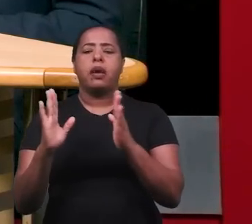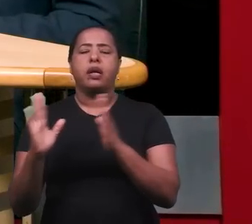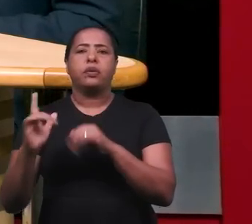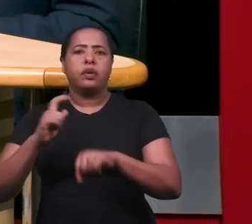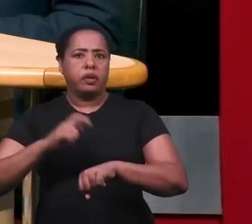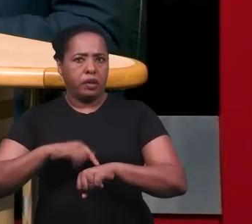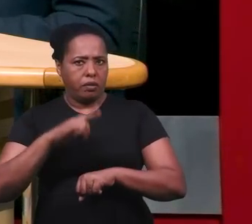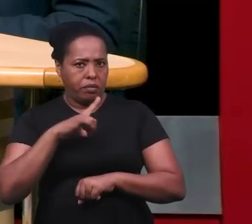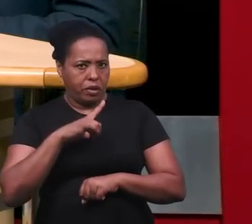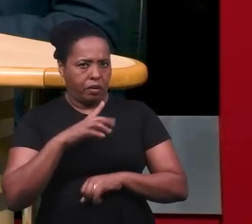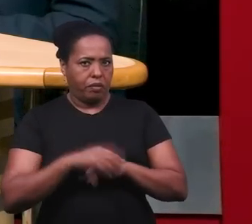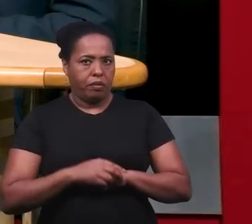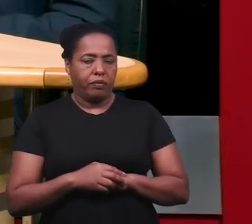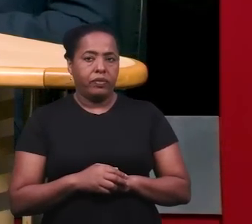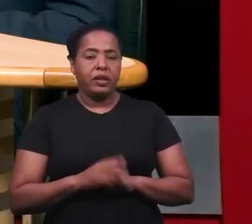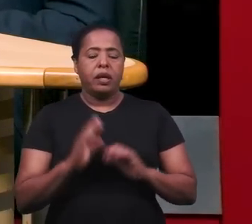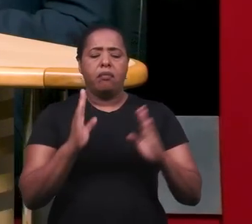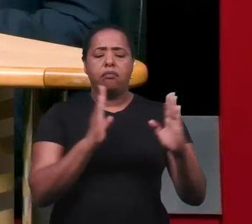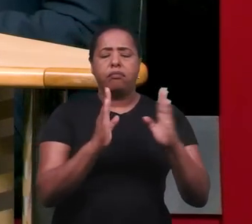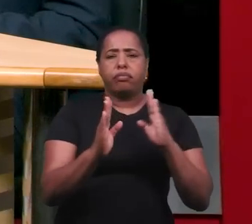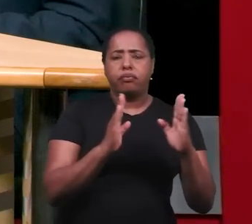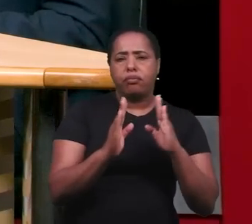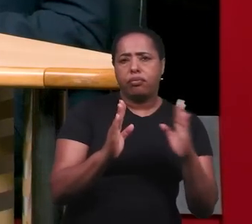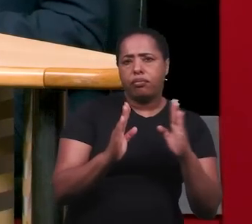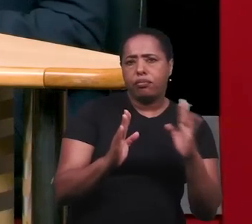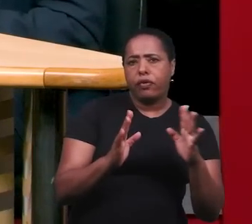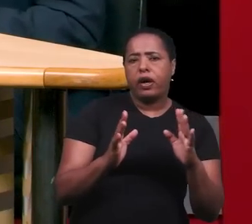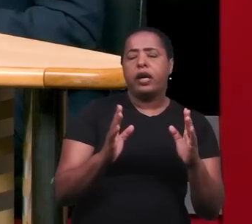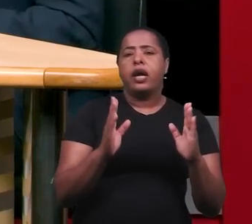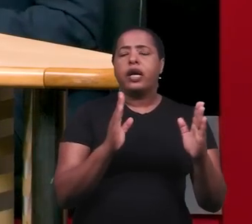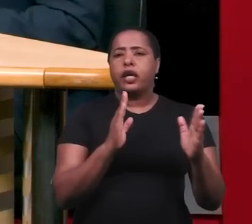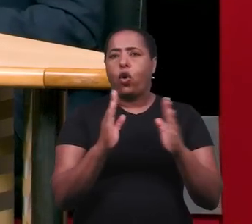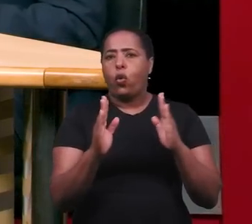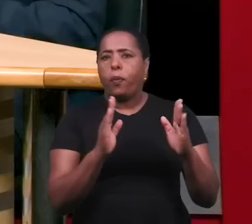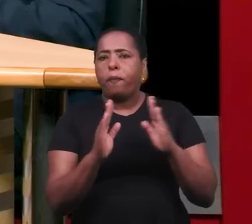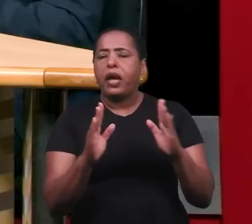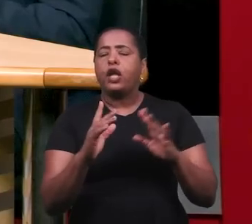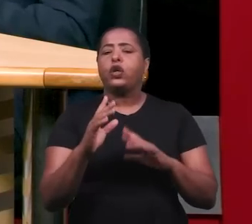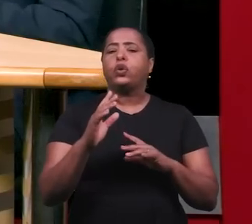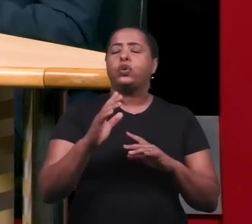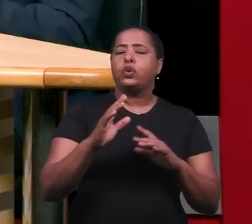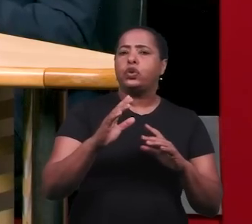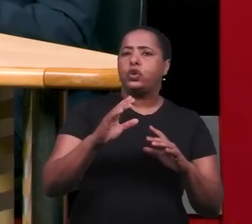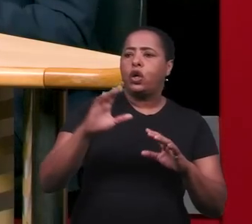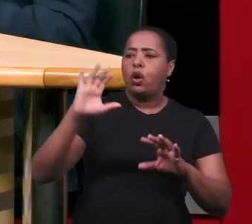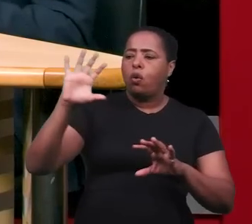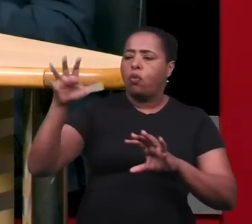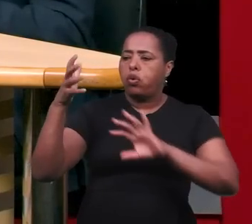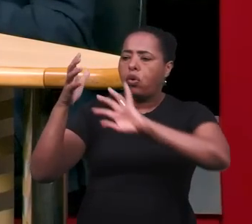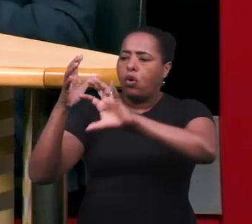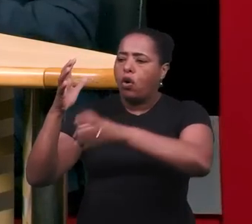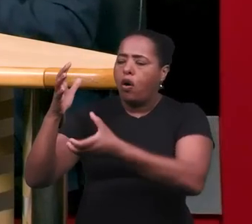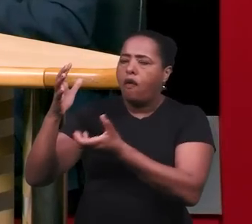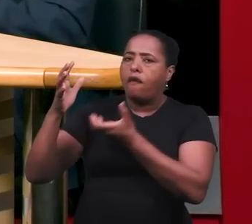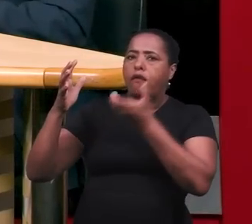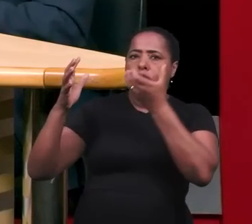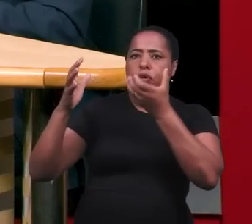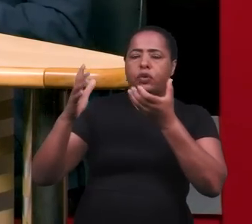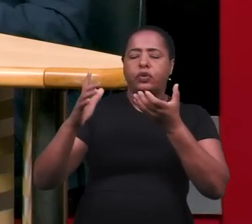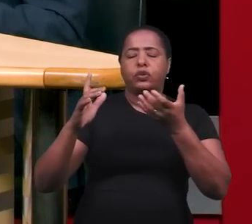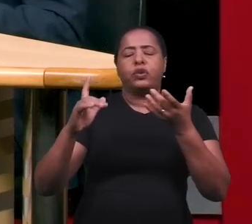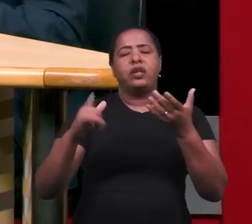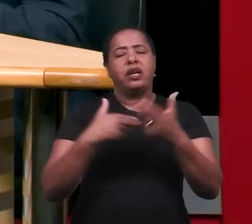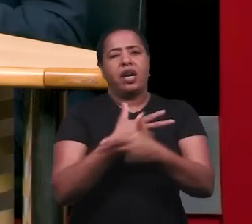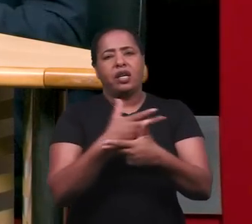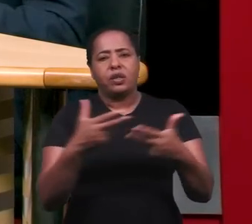Senhor é o Deus que muda o tempo e as estações. Glória a Deus. Glória a Deus. Seja a fase que você esteja vivendo, se a fase de